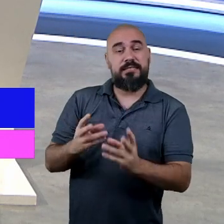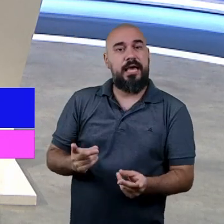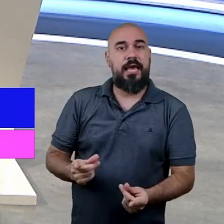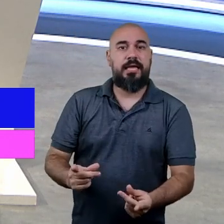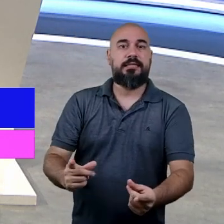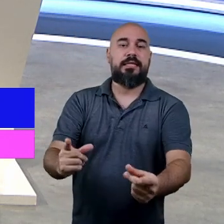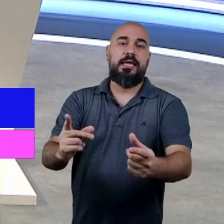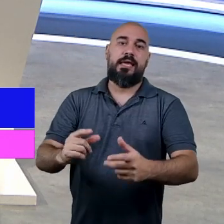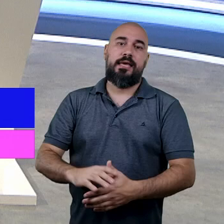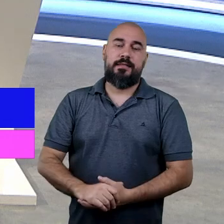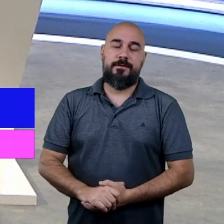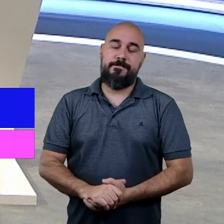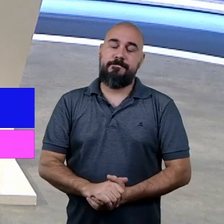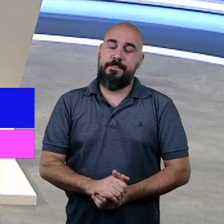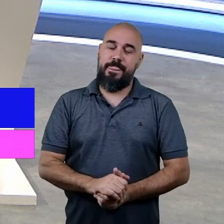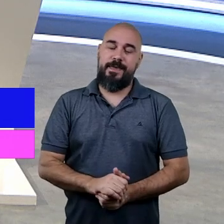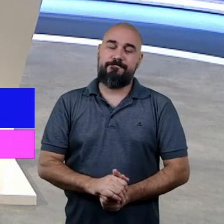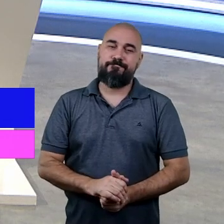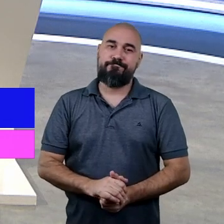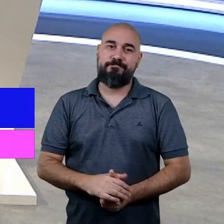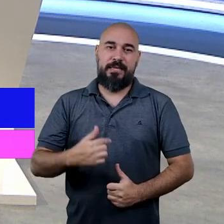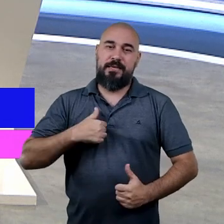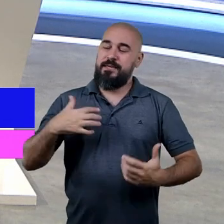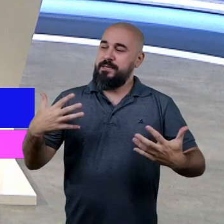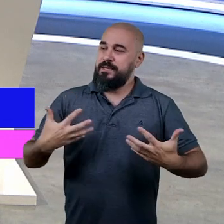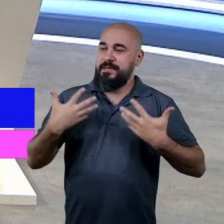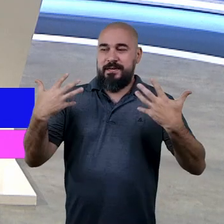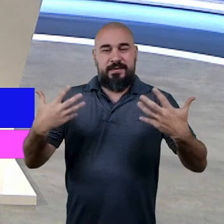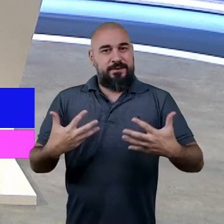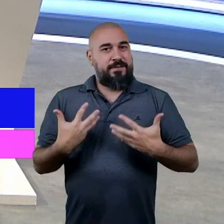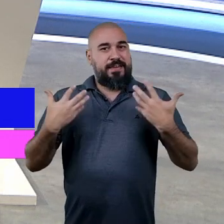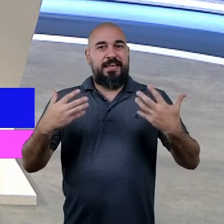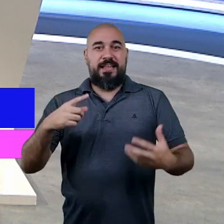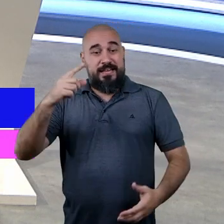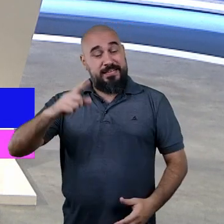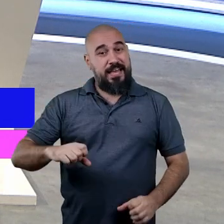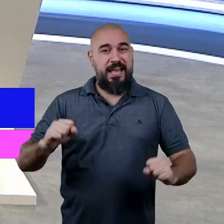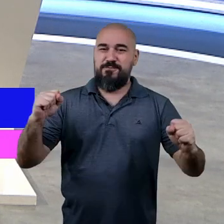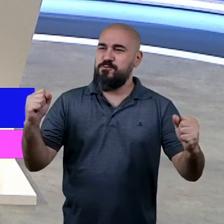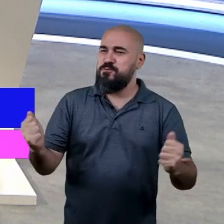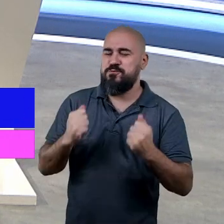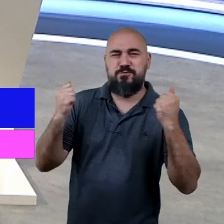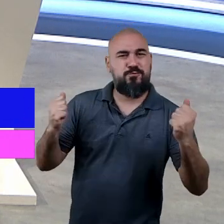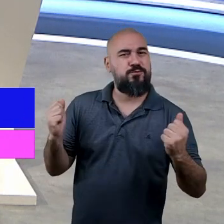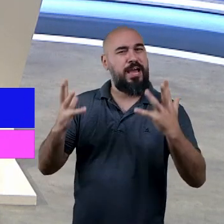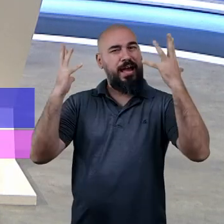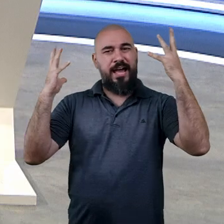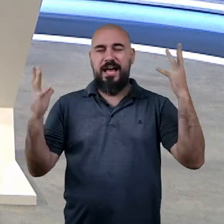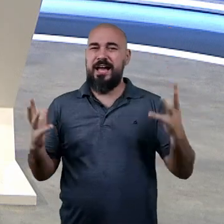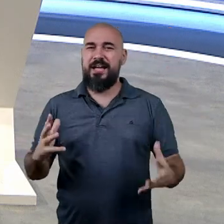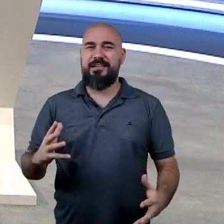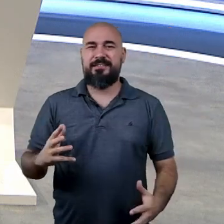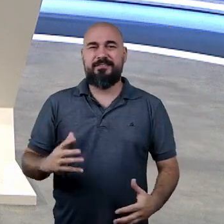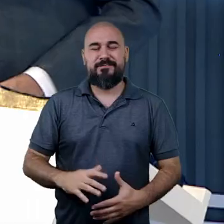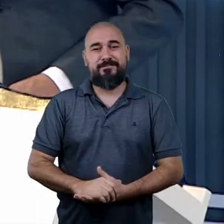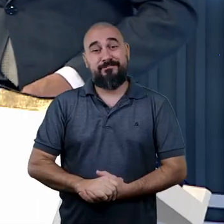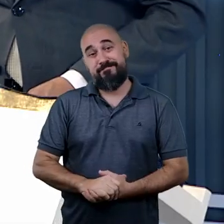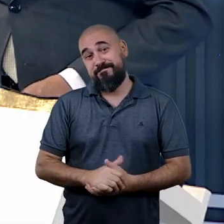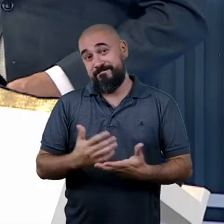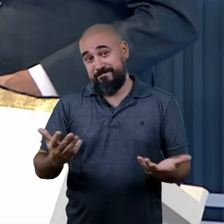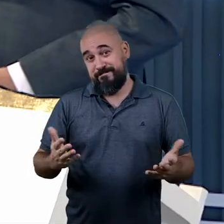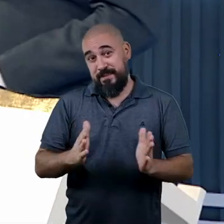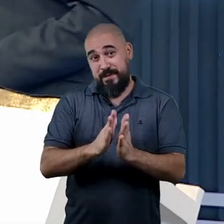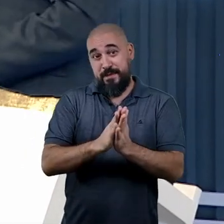É razão para alegrar, é razão para comemorar, é razão para seguir em frente. Diz a palavra